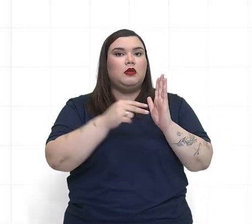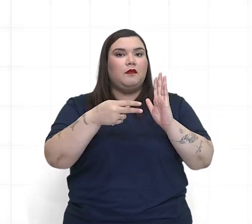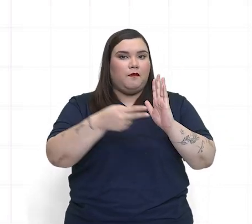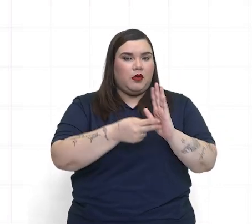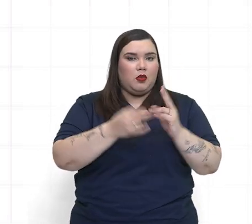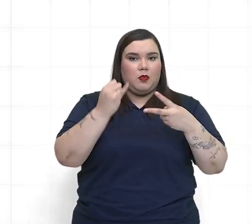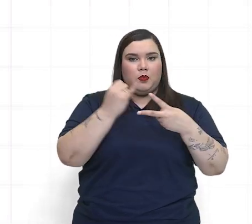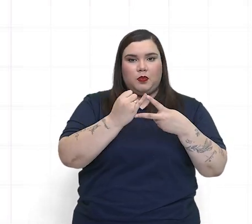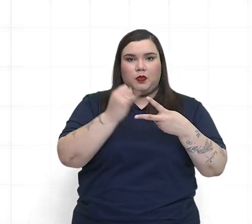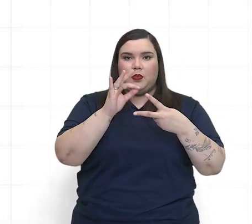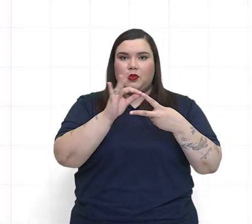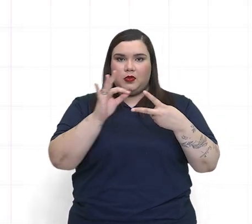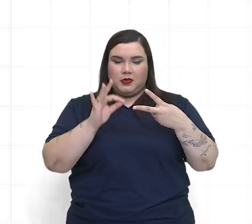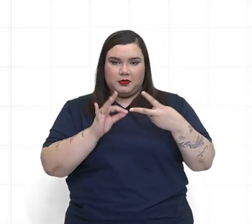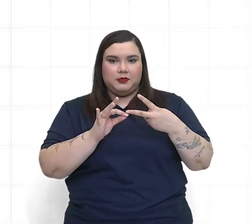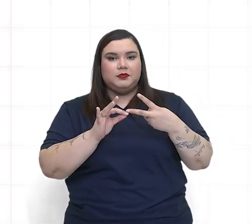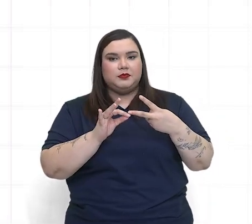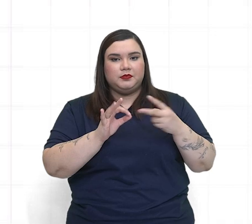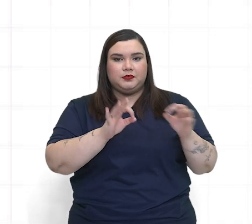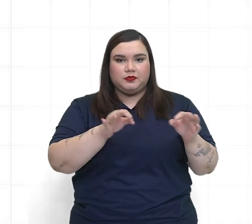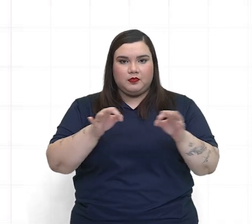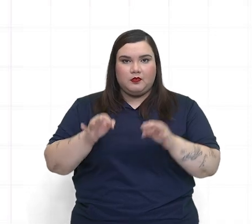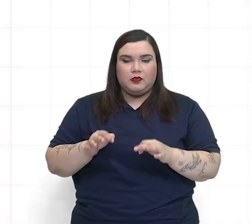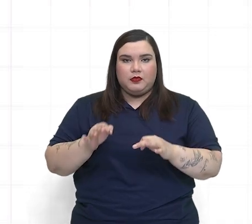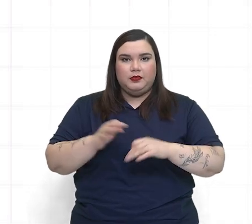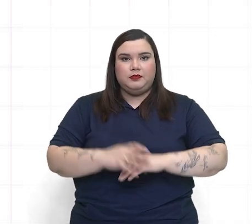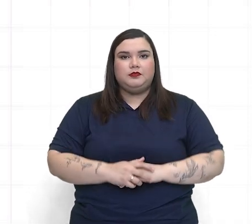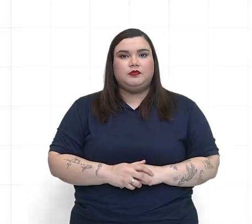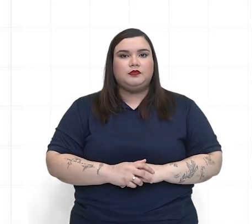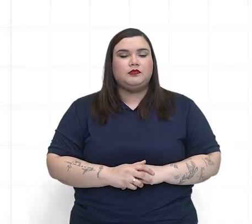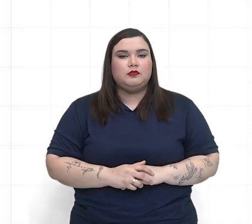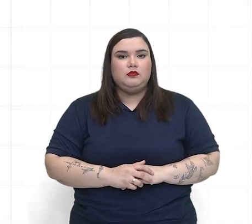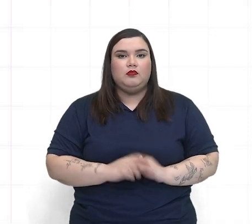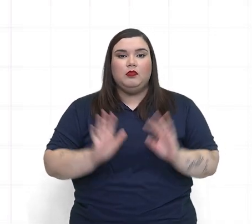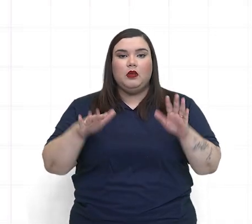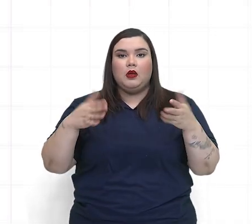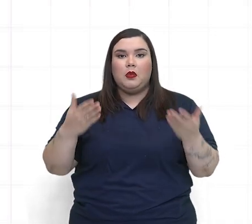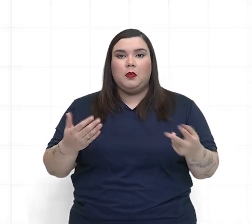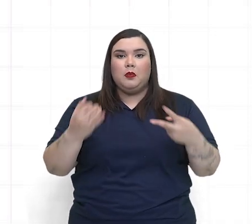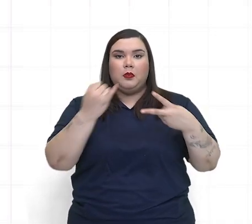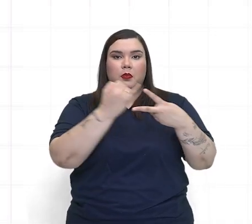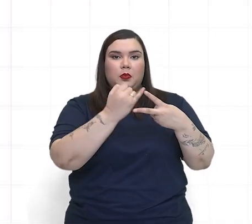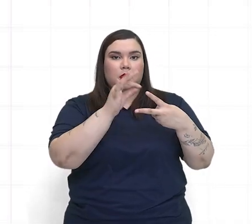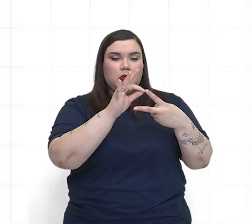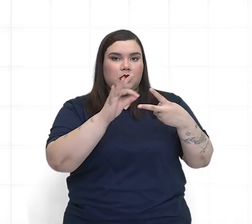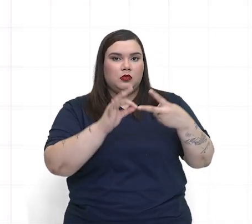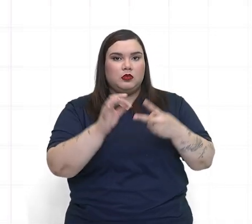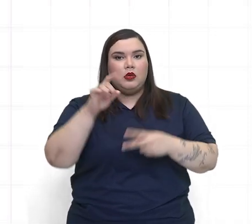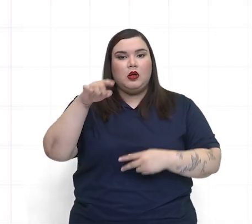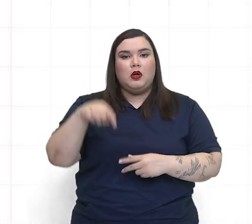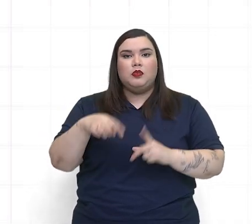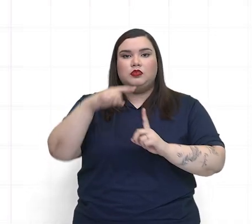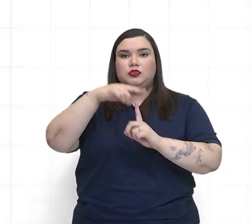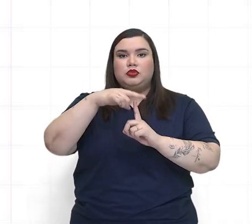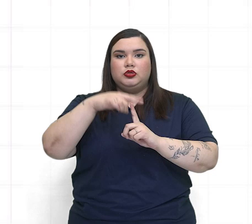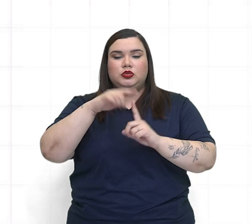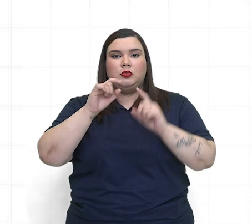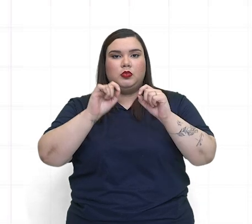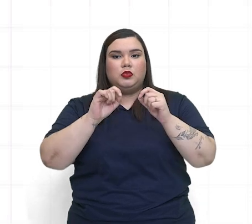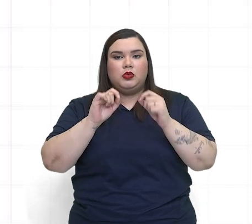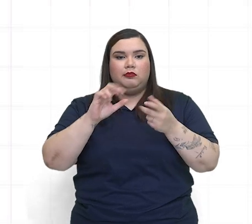lidando. Então, qual é a definição de polígonos? Polígonos são figuras